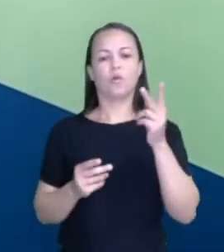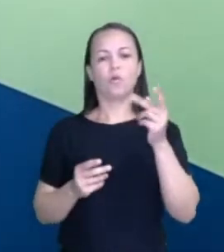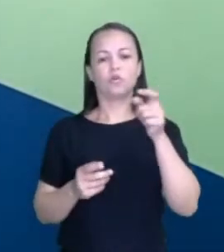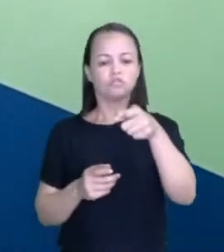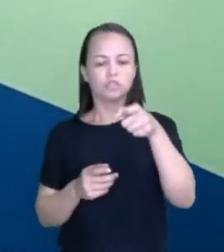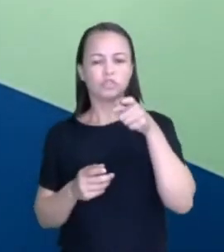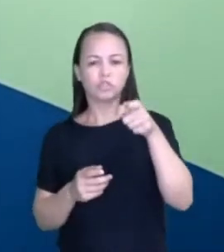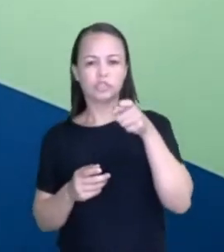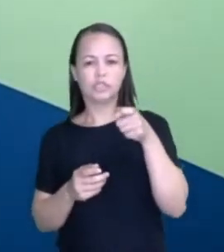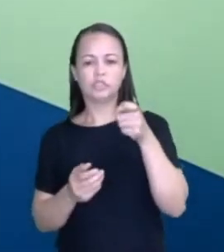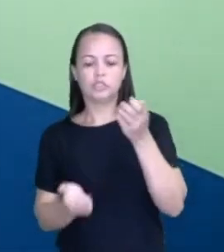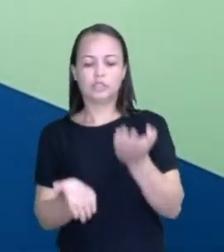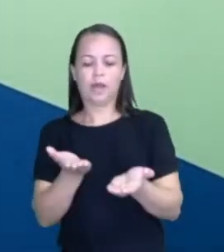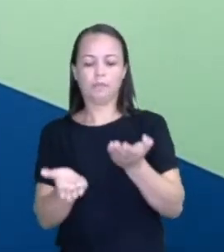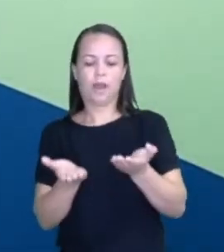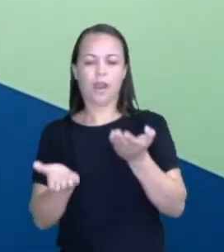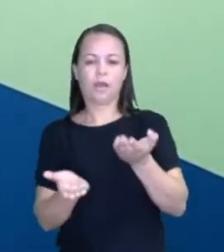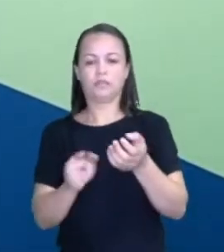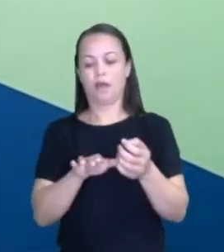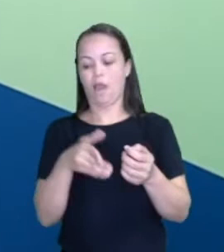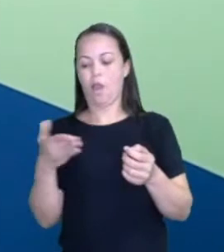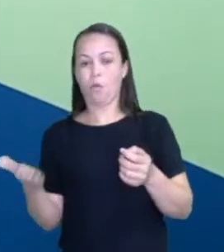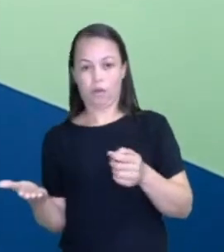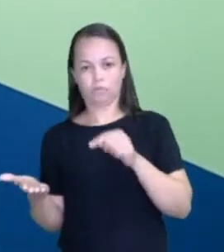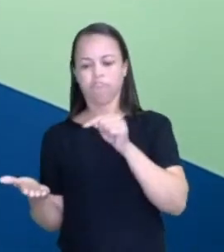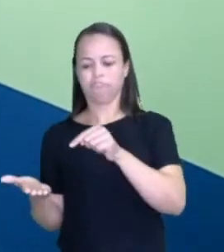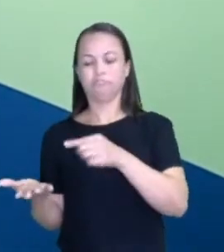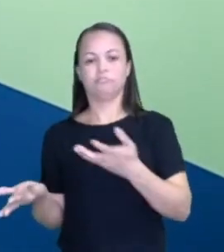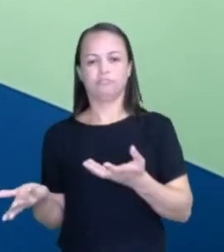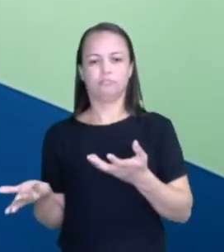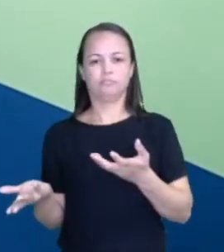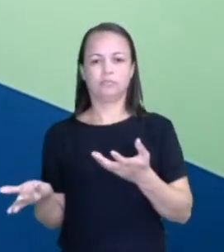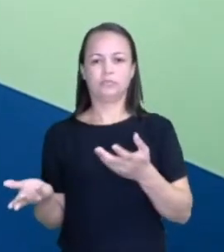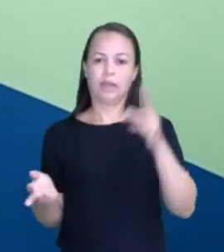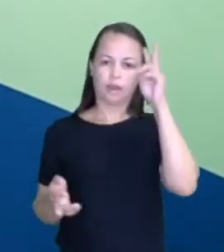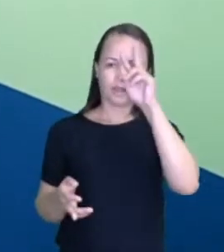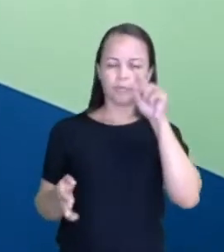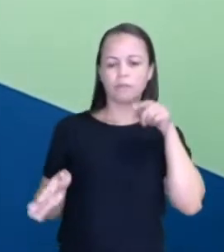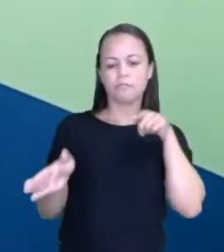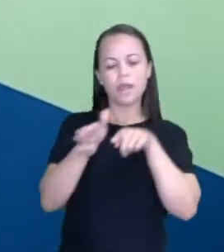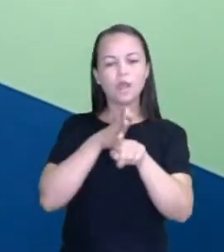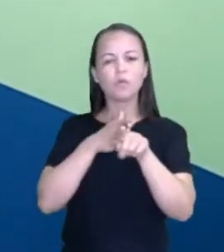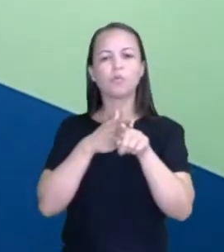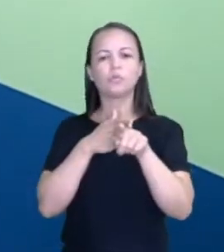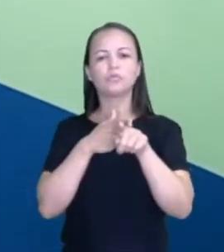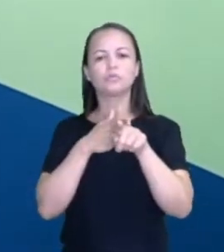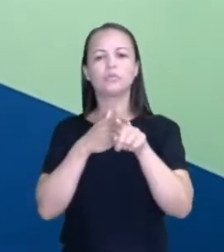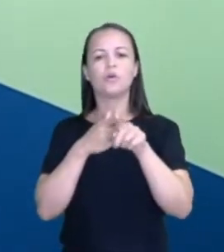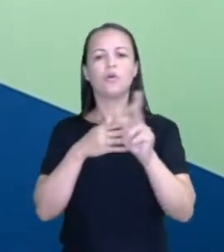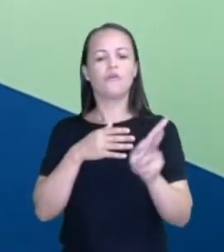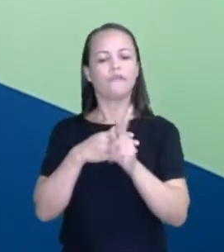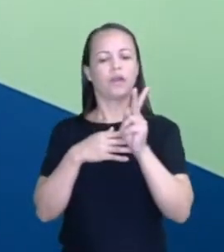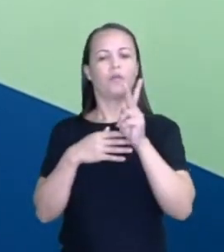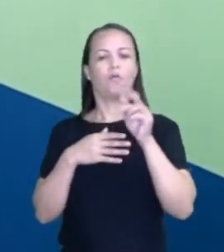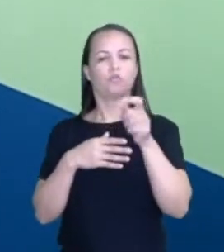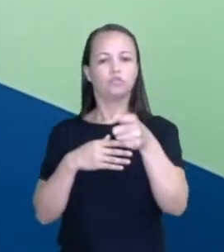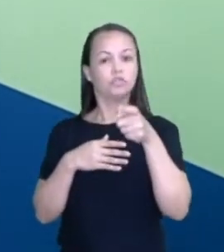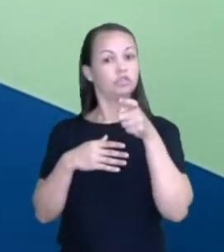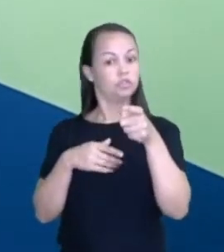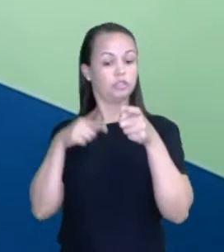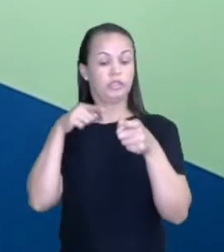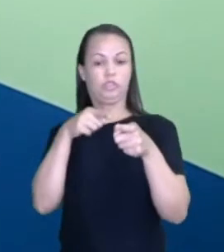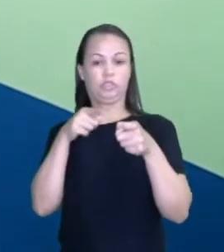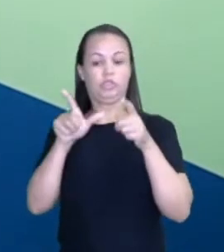ao lado? Lembrando que quando eu pergunto o valor de x, quando eu uso uma letra, significa que tem um